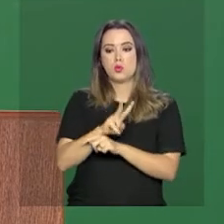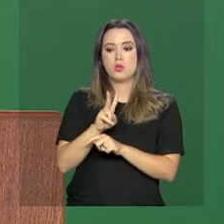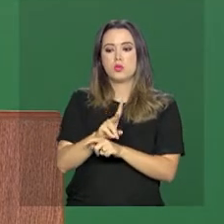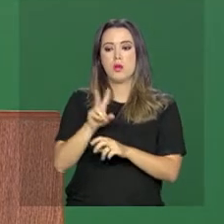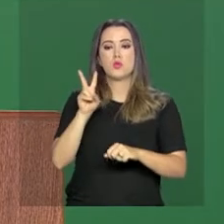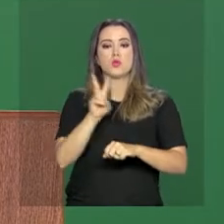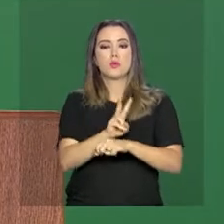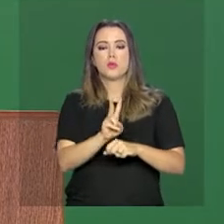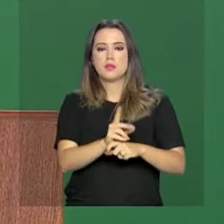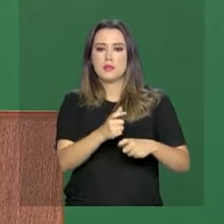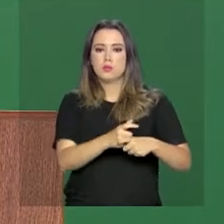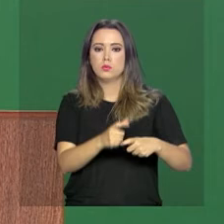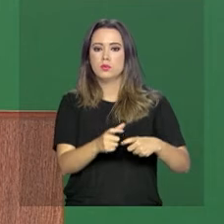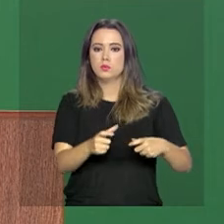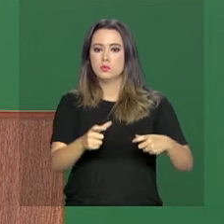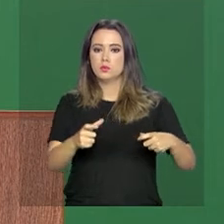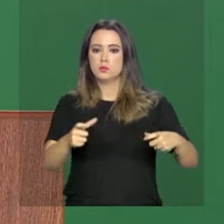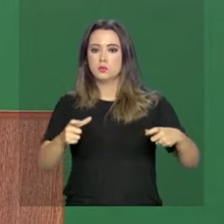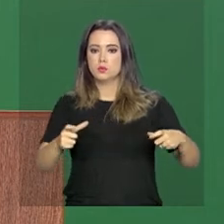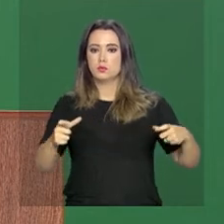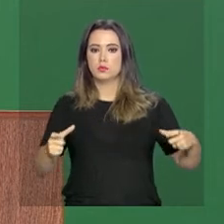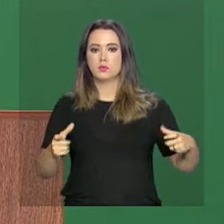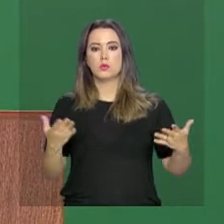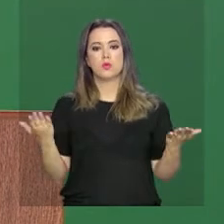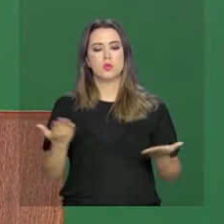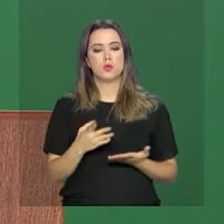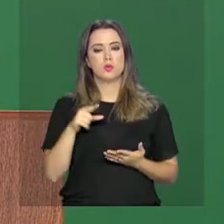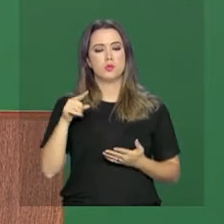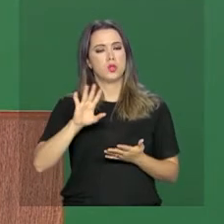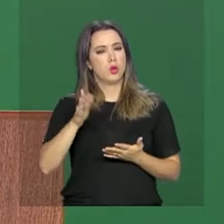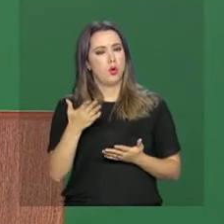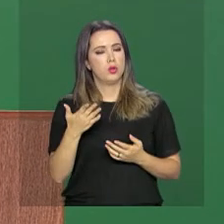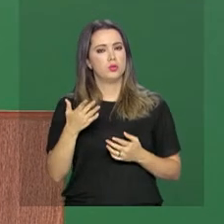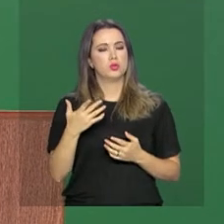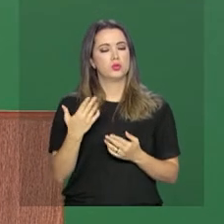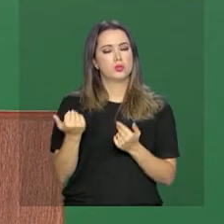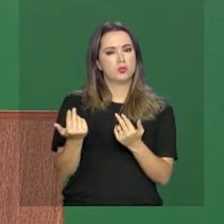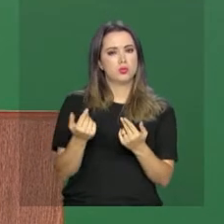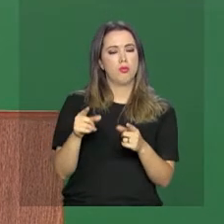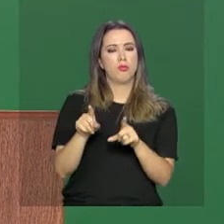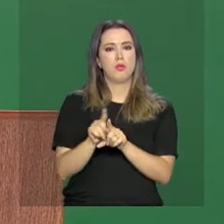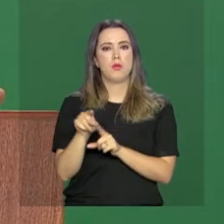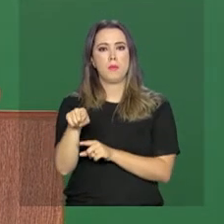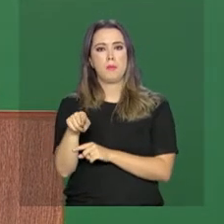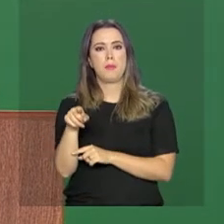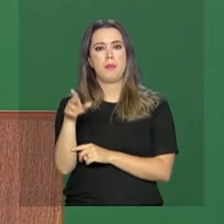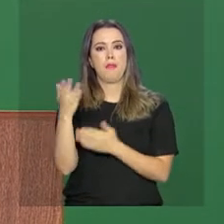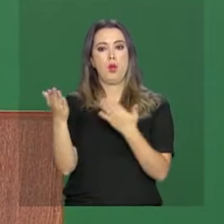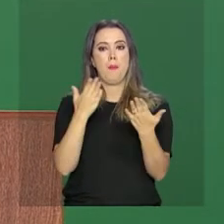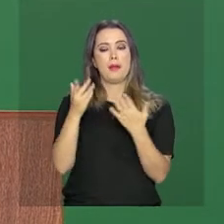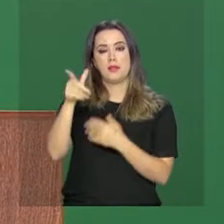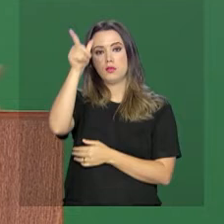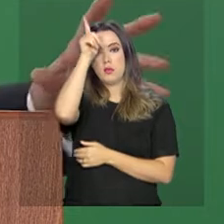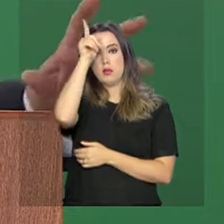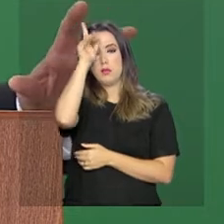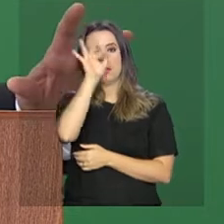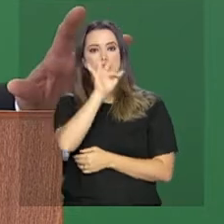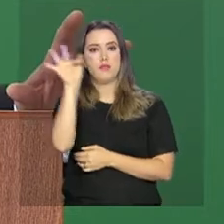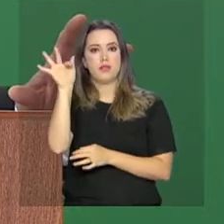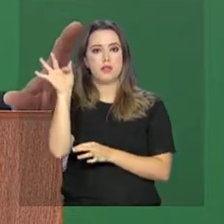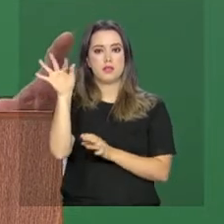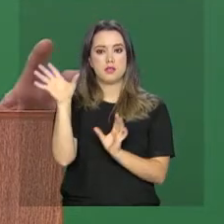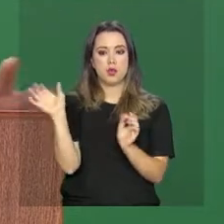de conservação marinha que alcança o estado da Alemanha e da França